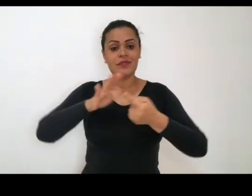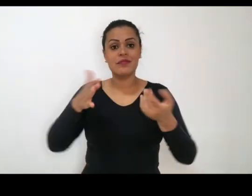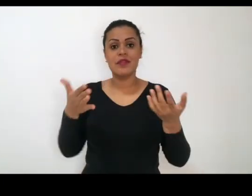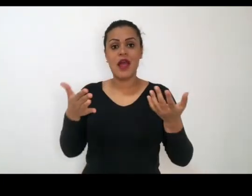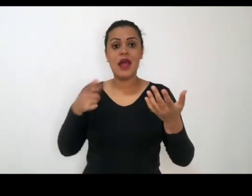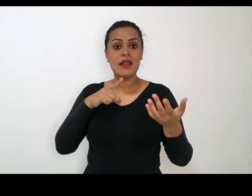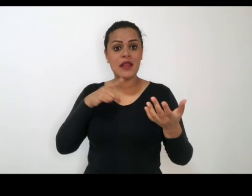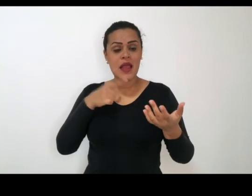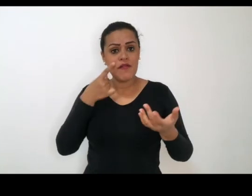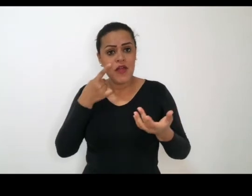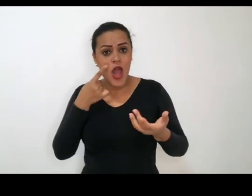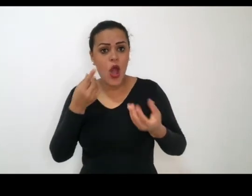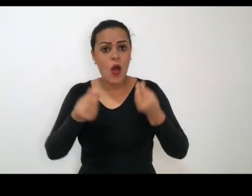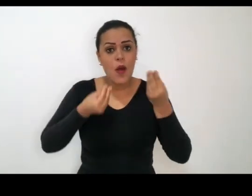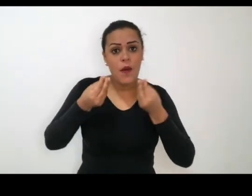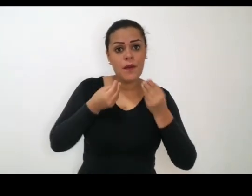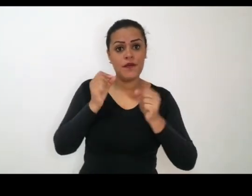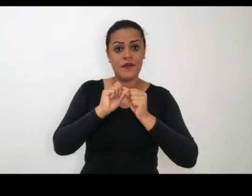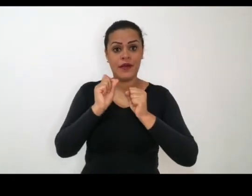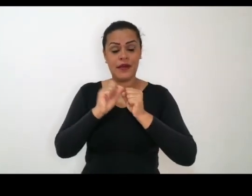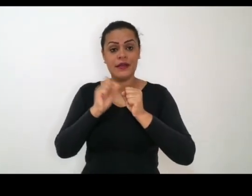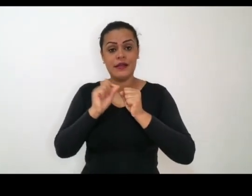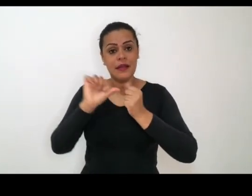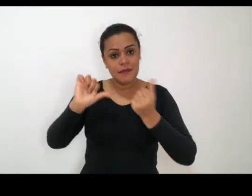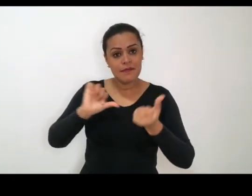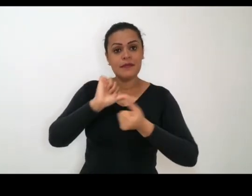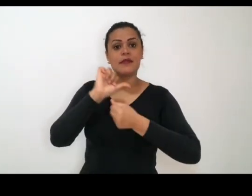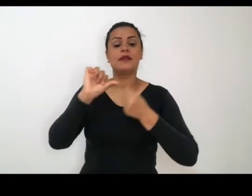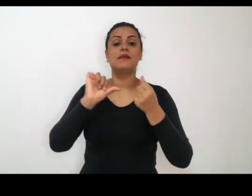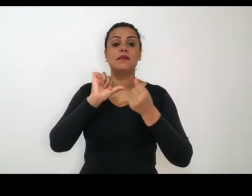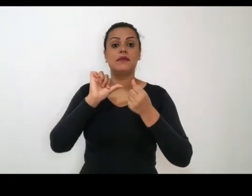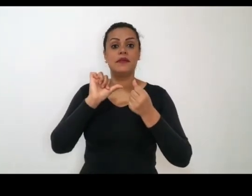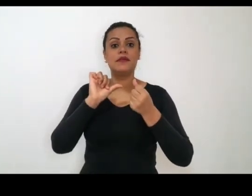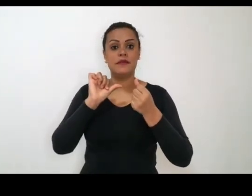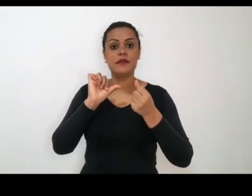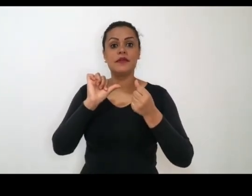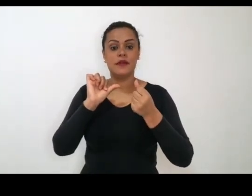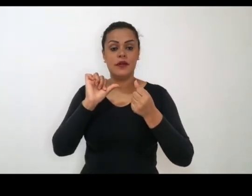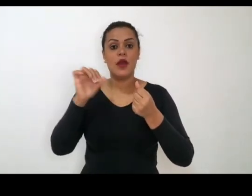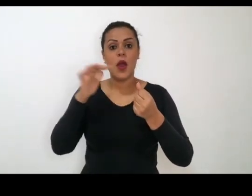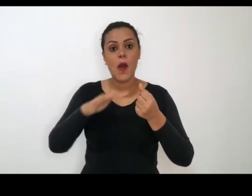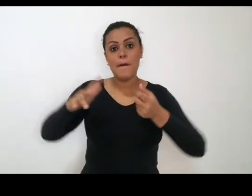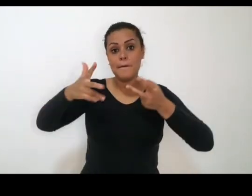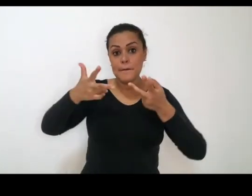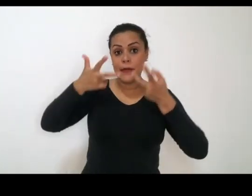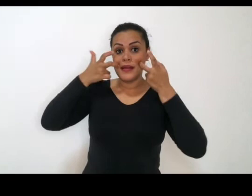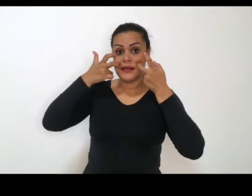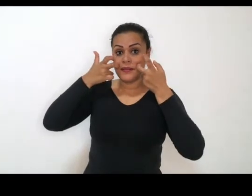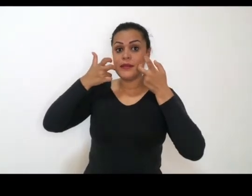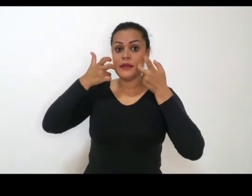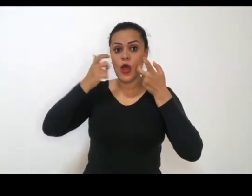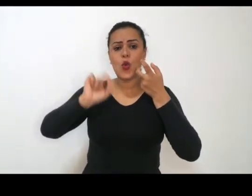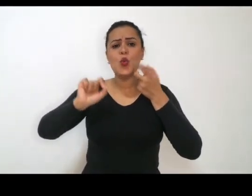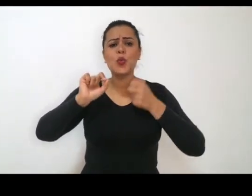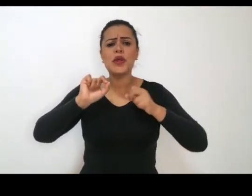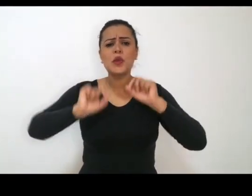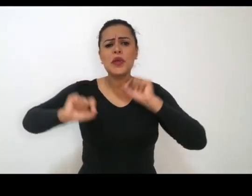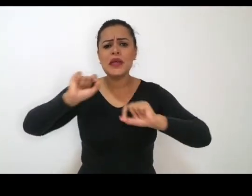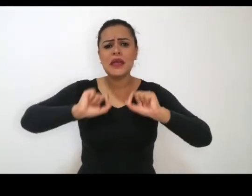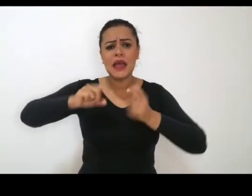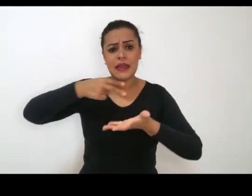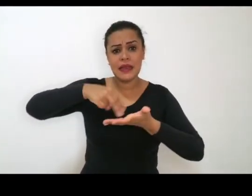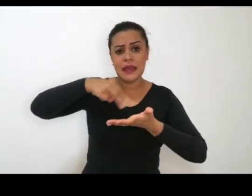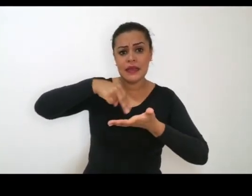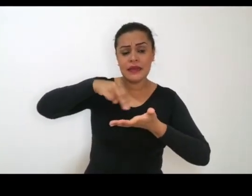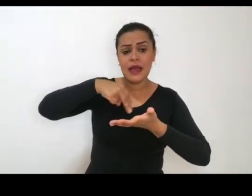muito né, a percepção do que é dança, né? A dança sai de uma questão visual, né? No século